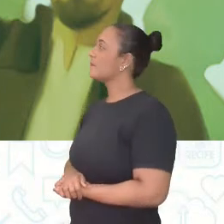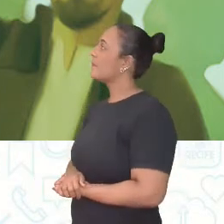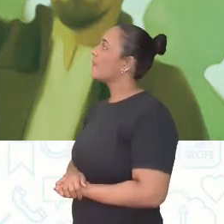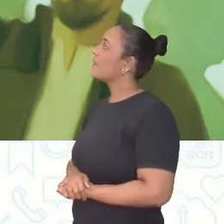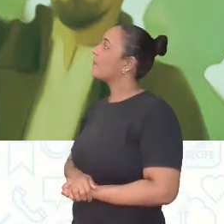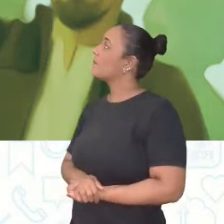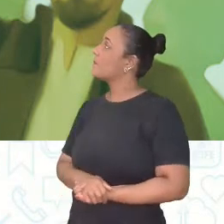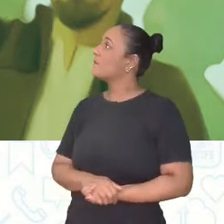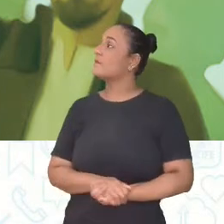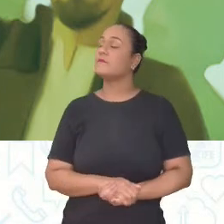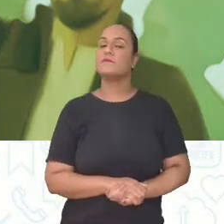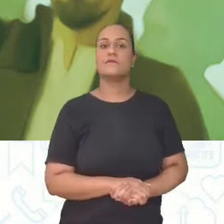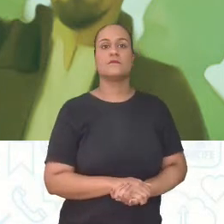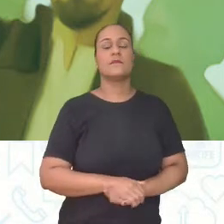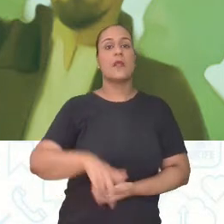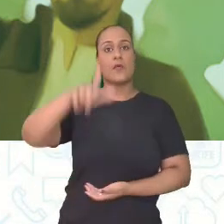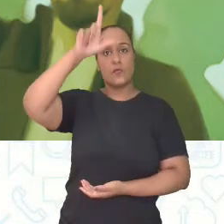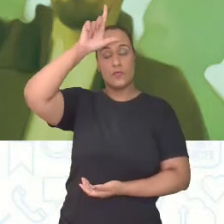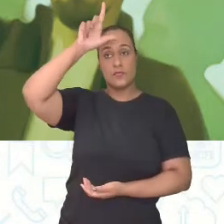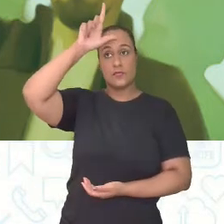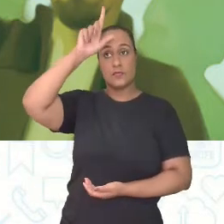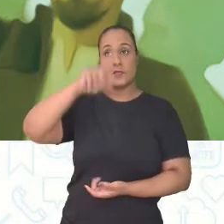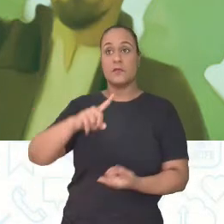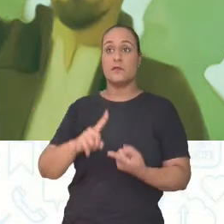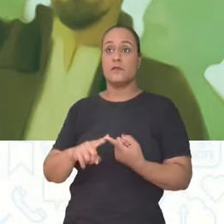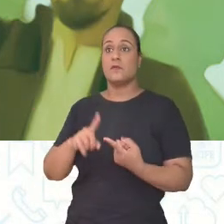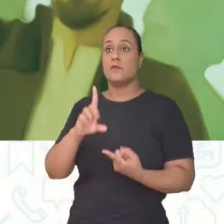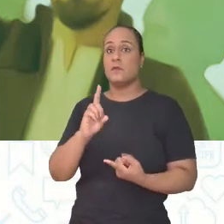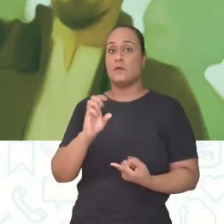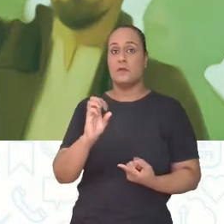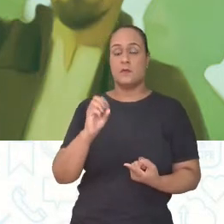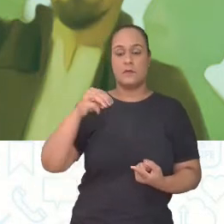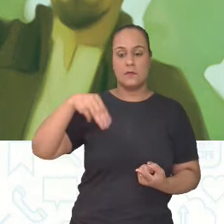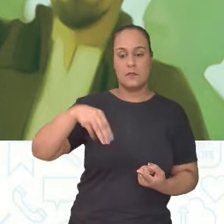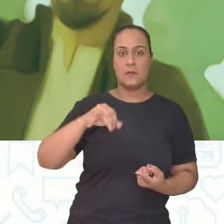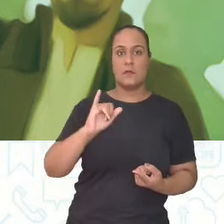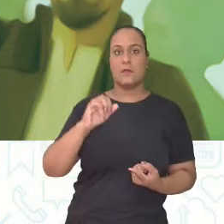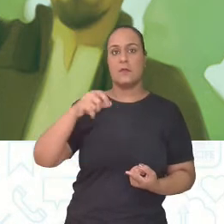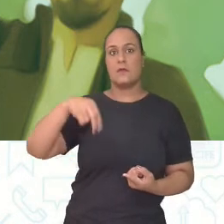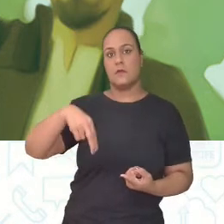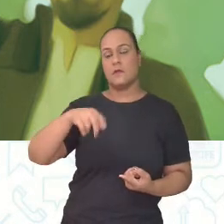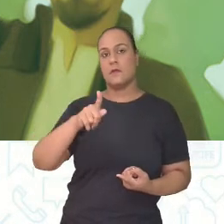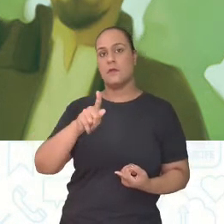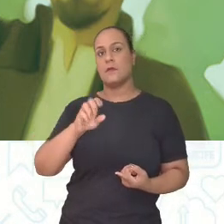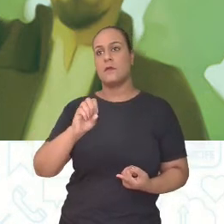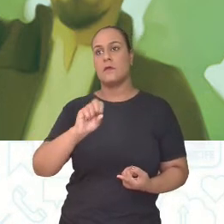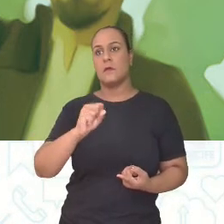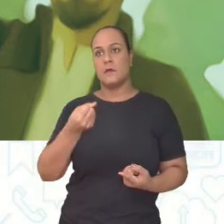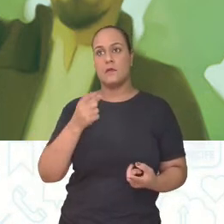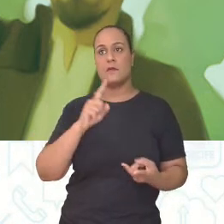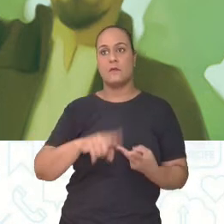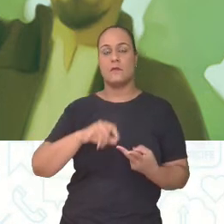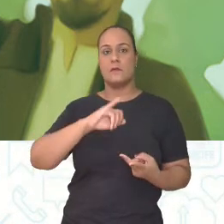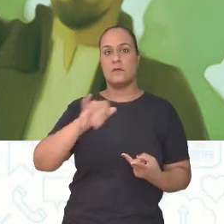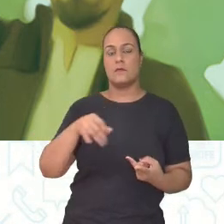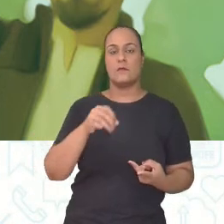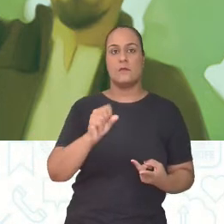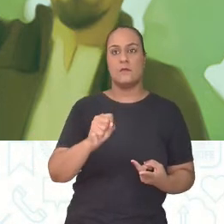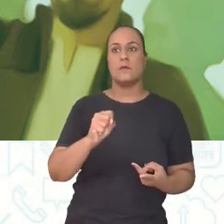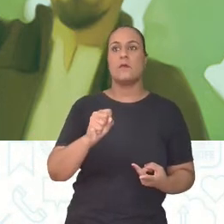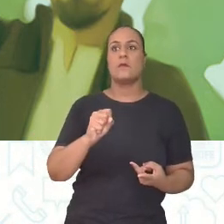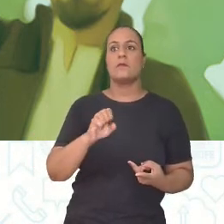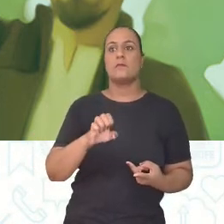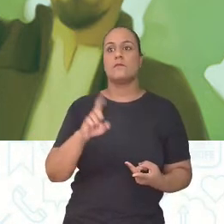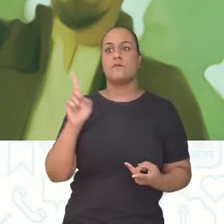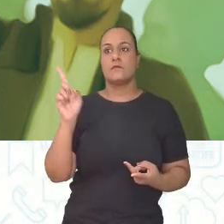da rebelião, né? Domingos José Martins, né, que foi um famoso comerciante da época. João de Barros Lima, também, que